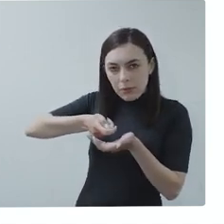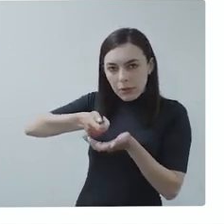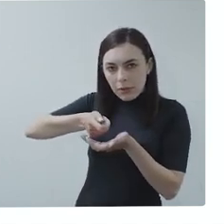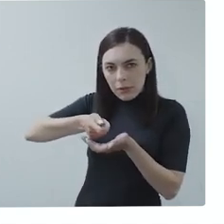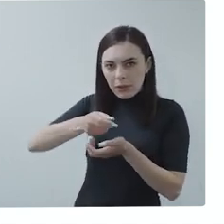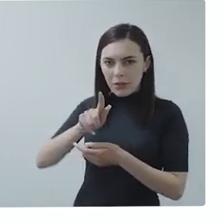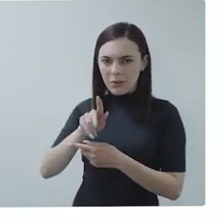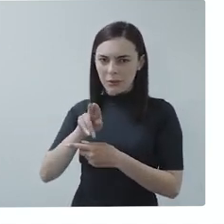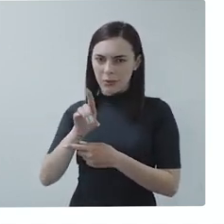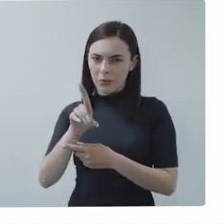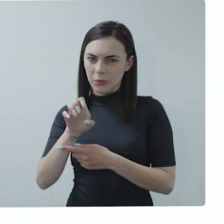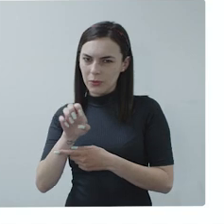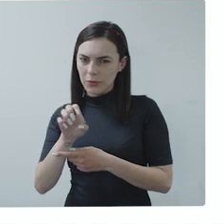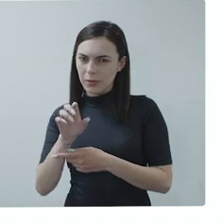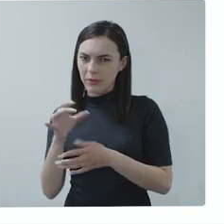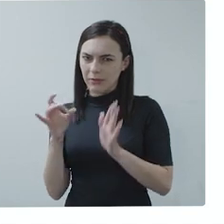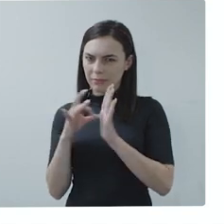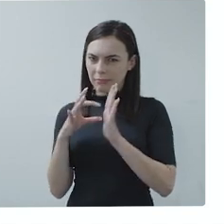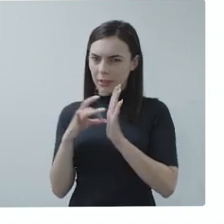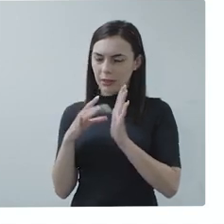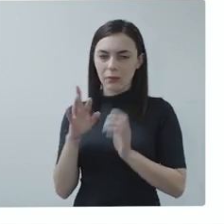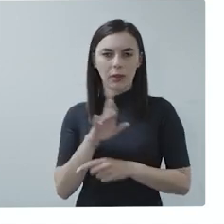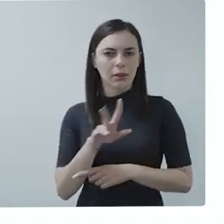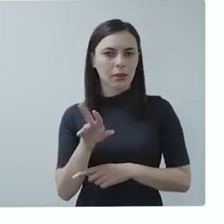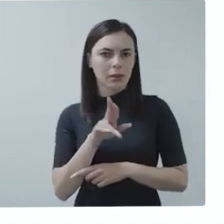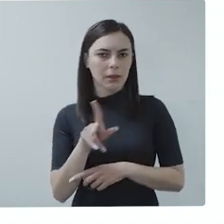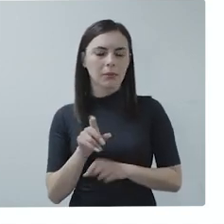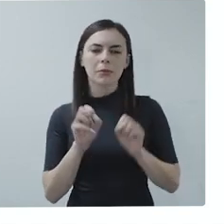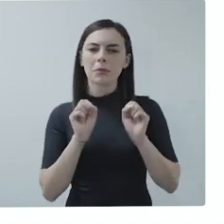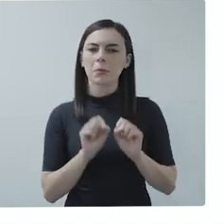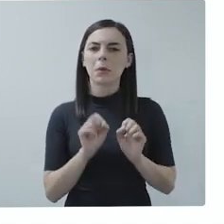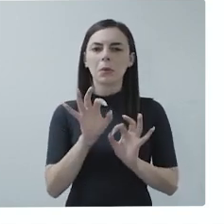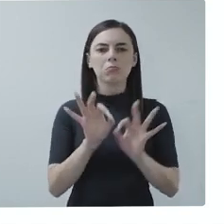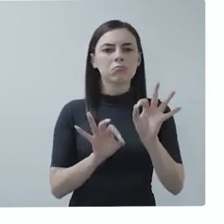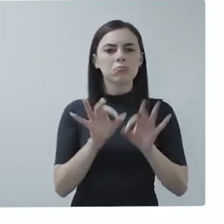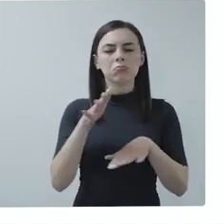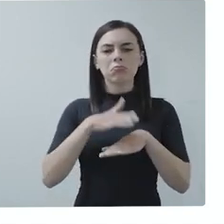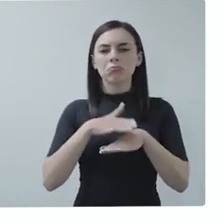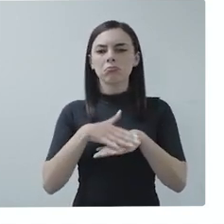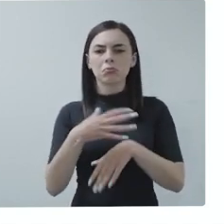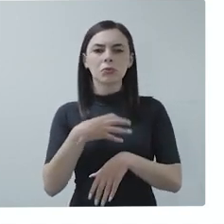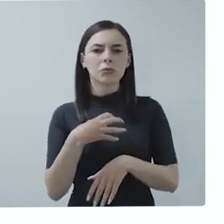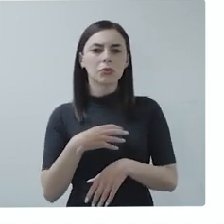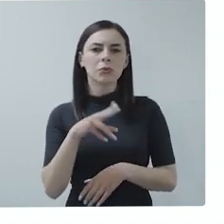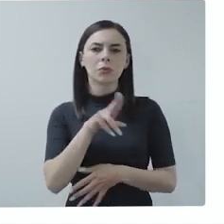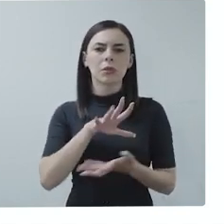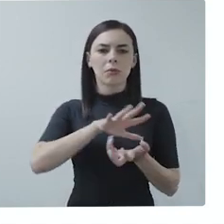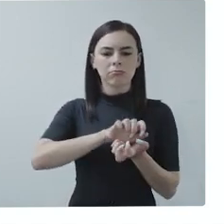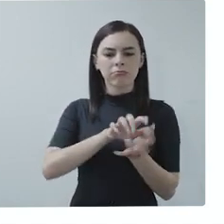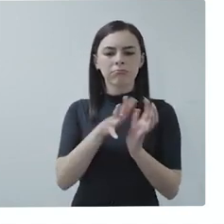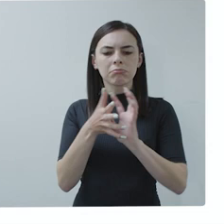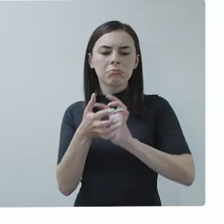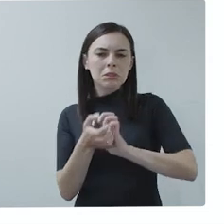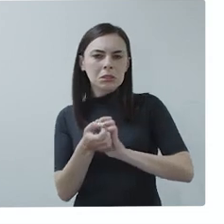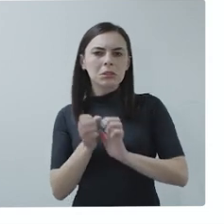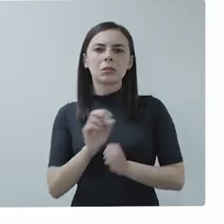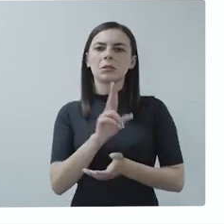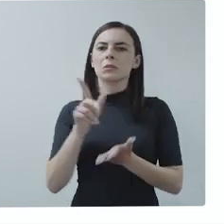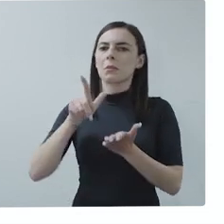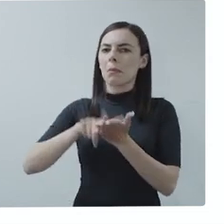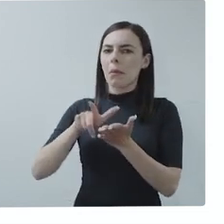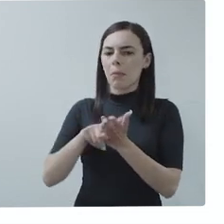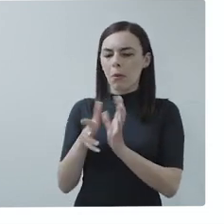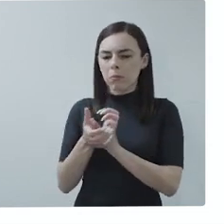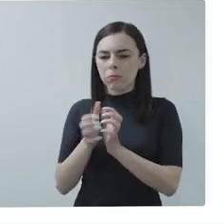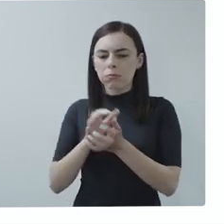de gude, né? Não vai ser de vidro, mas vocês podem montar com o que vocês tiverem aí em casa. Pode ser de massinha, pode ser de papel, e vão